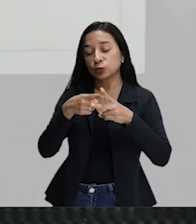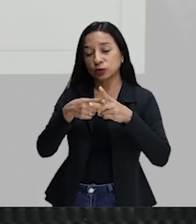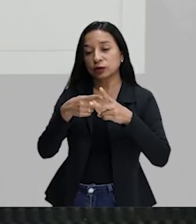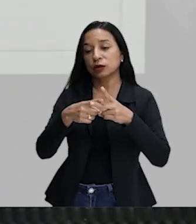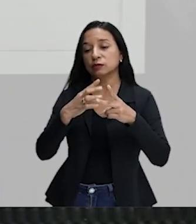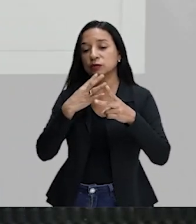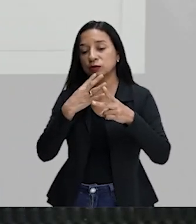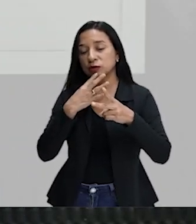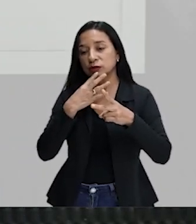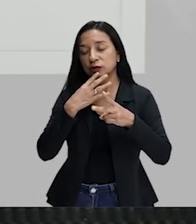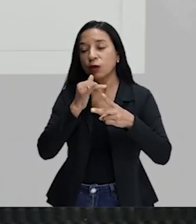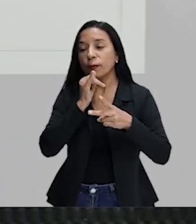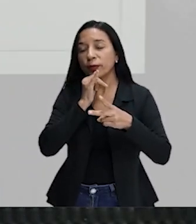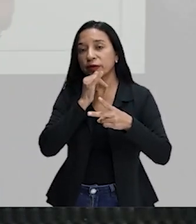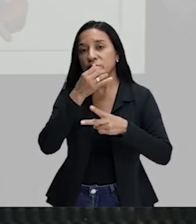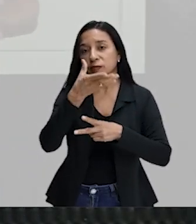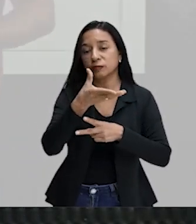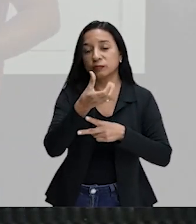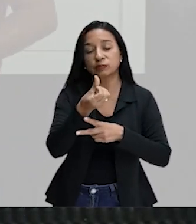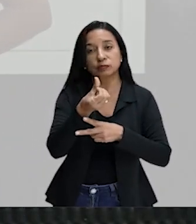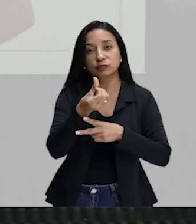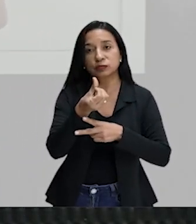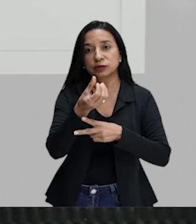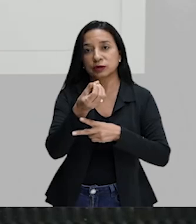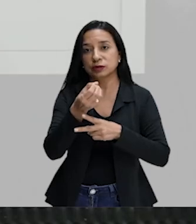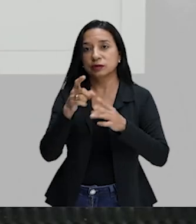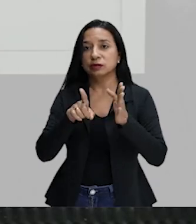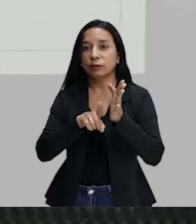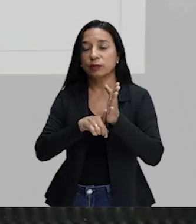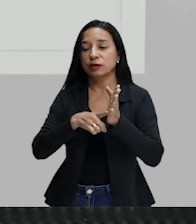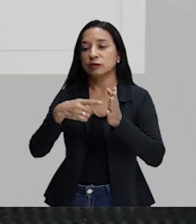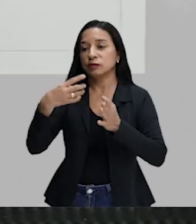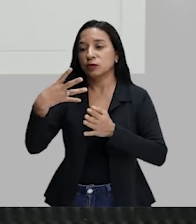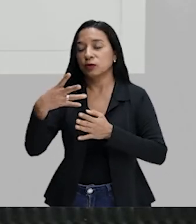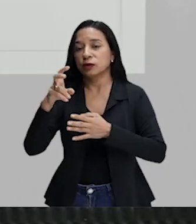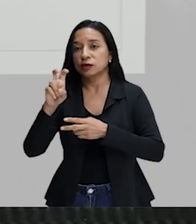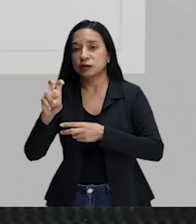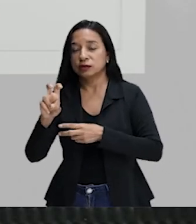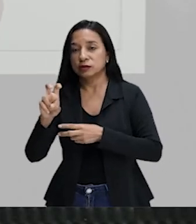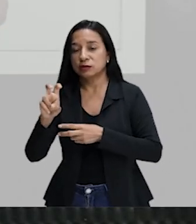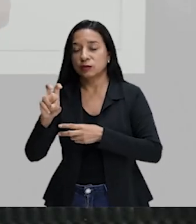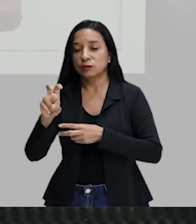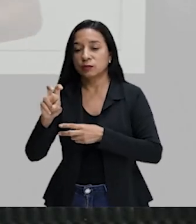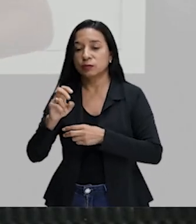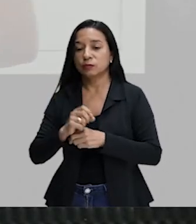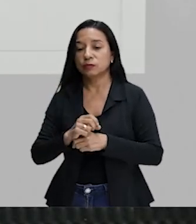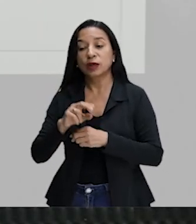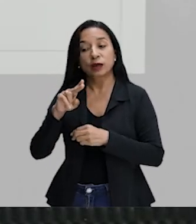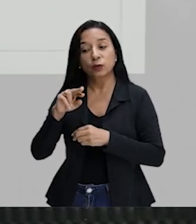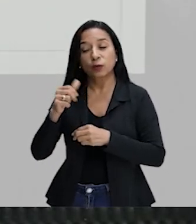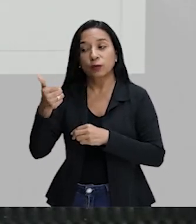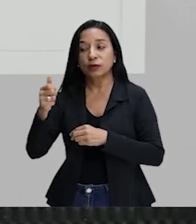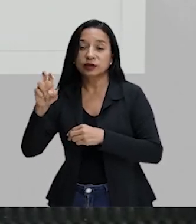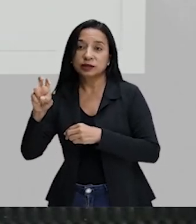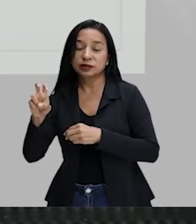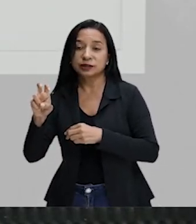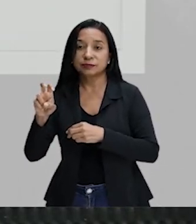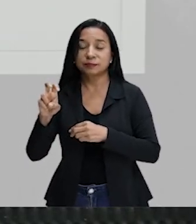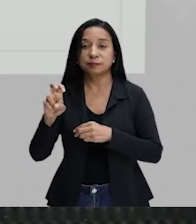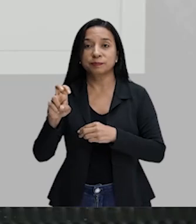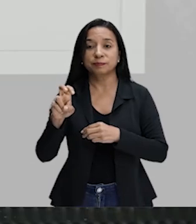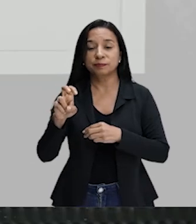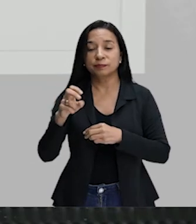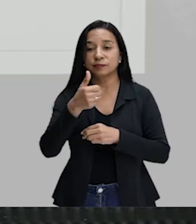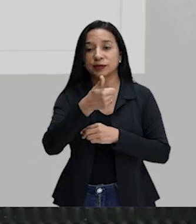60 menos 45. Pode ser? 15 é a mesma coisa de 60 menos 45. Então, vou escrever 15,